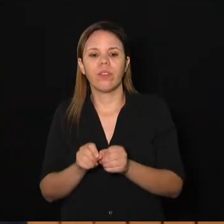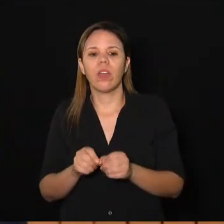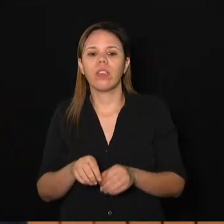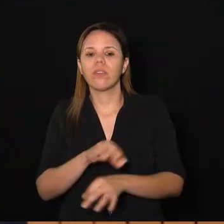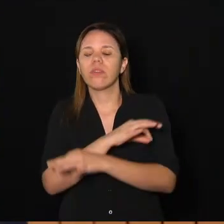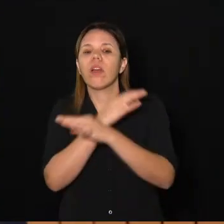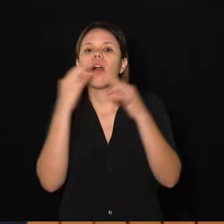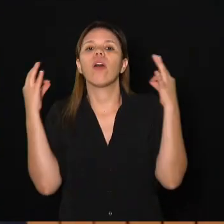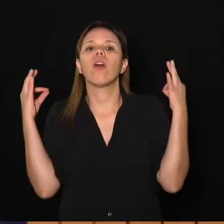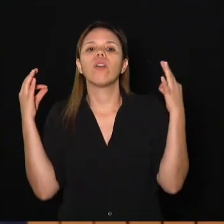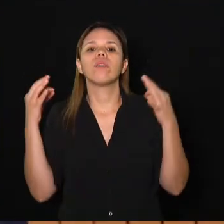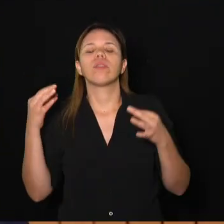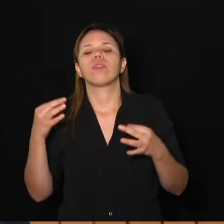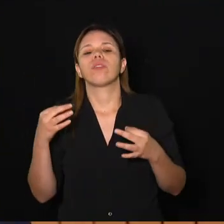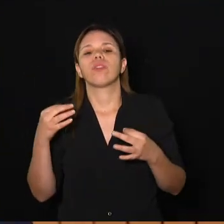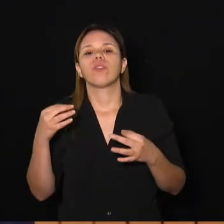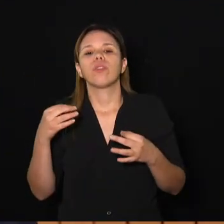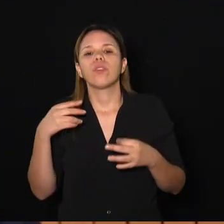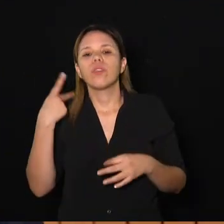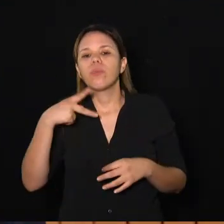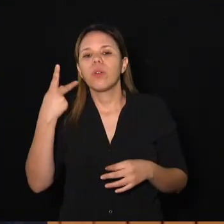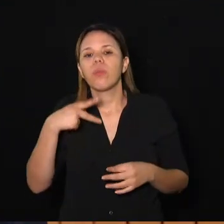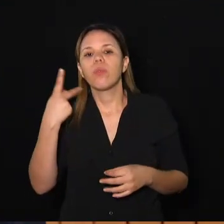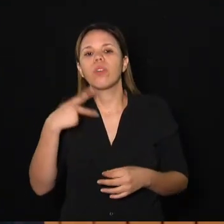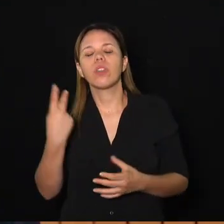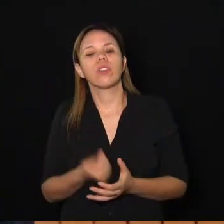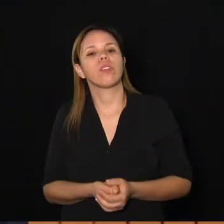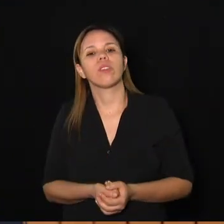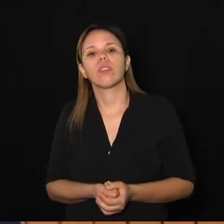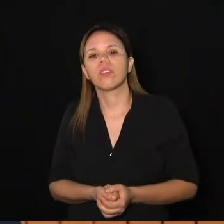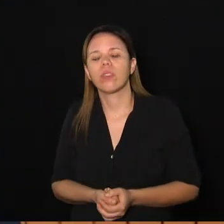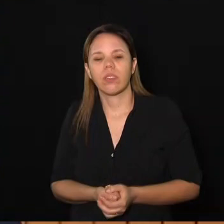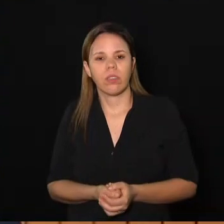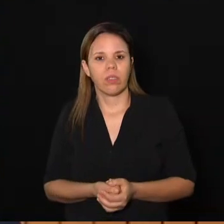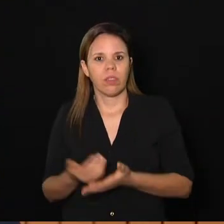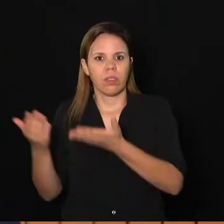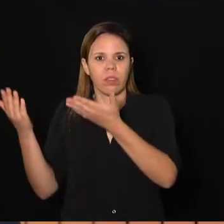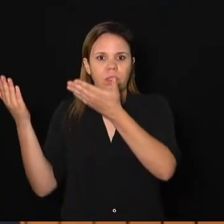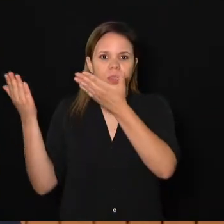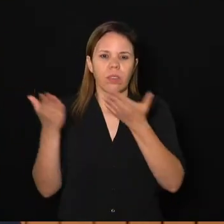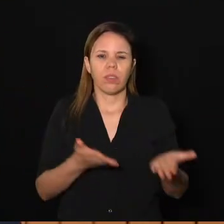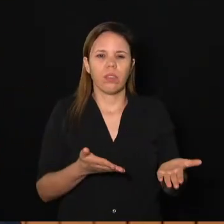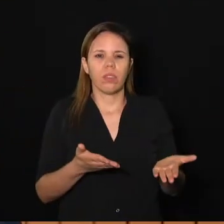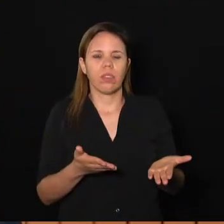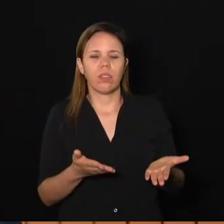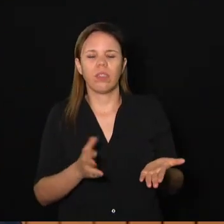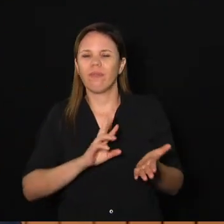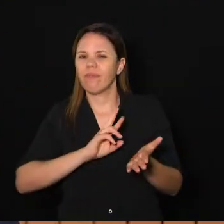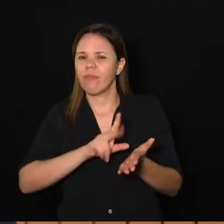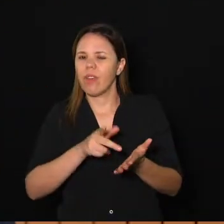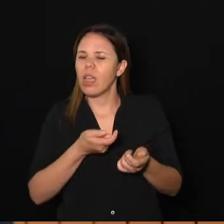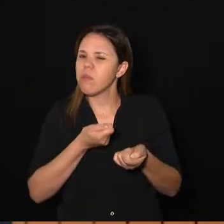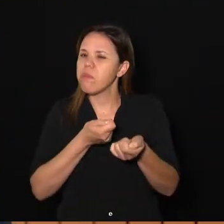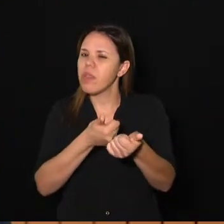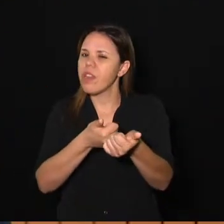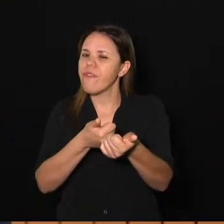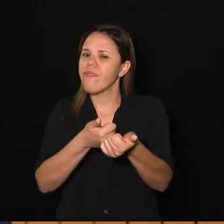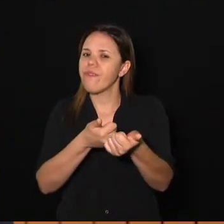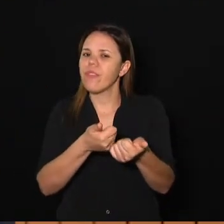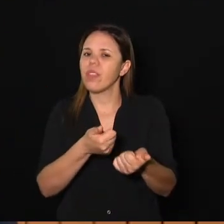e isso tem trazido benefícios imensuráveis para a população de Campinas